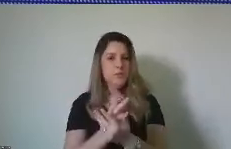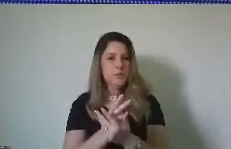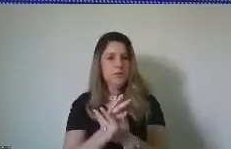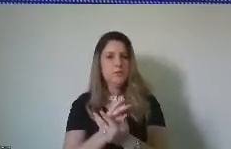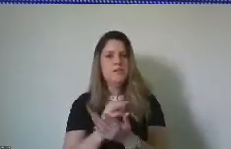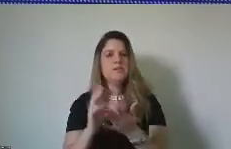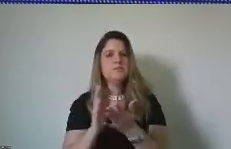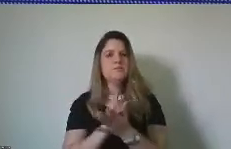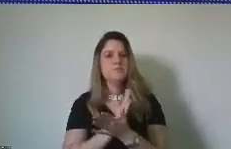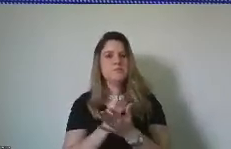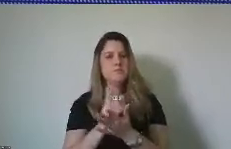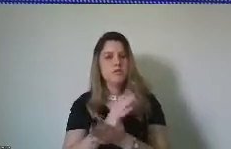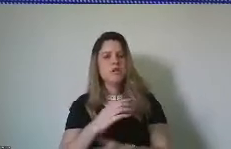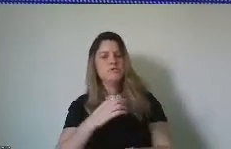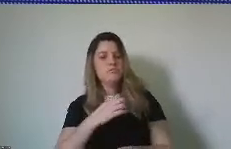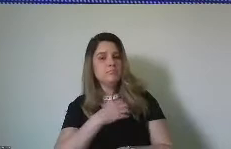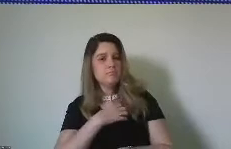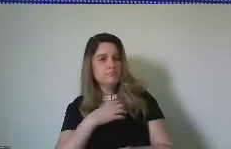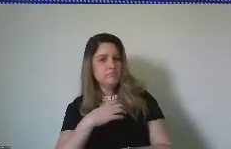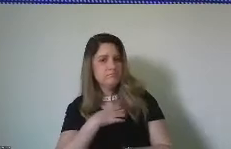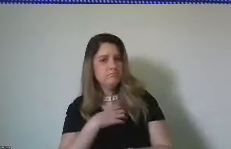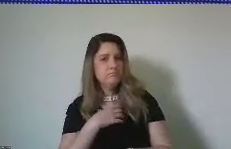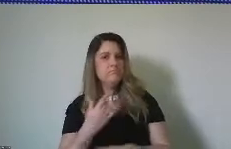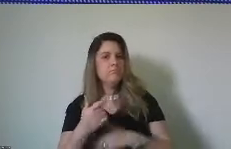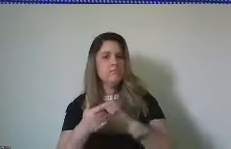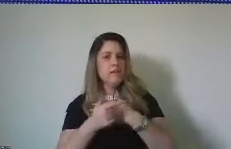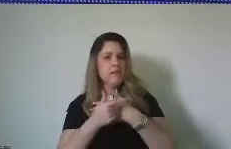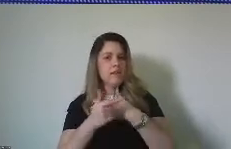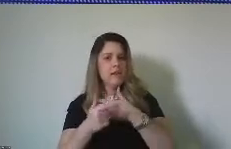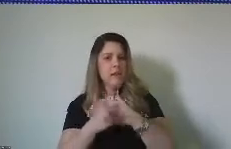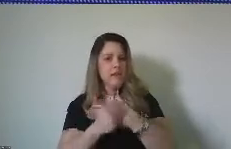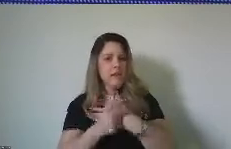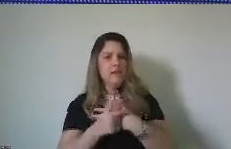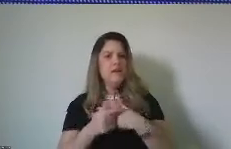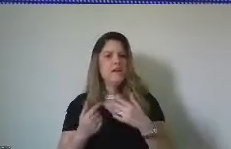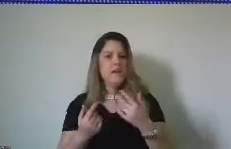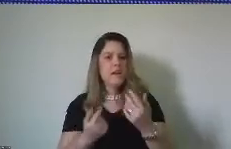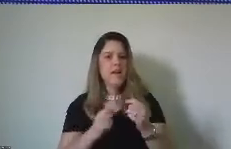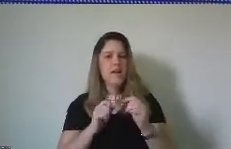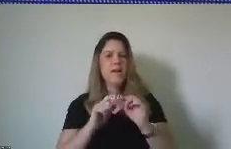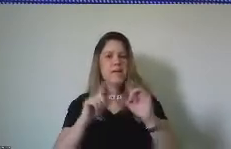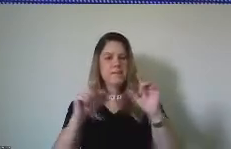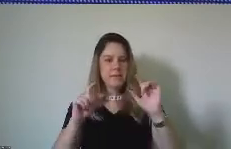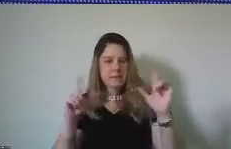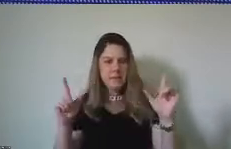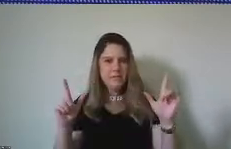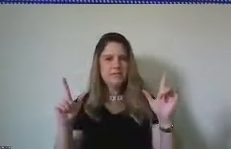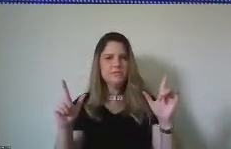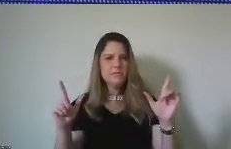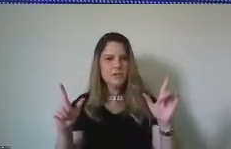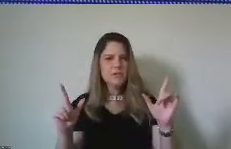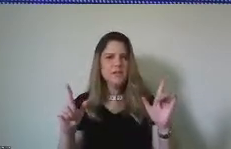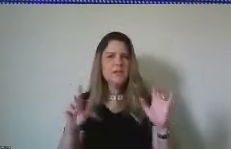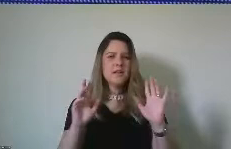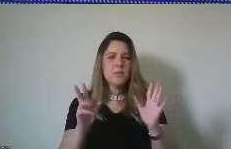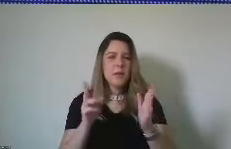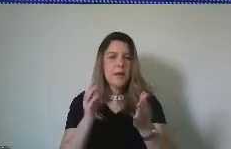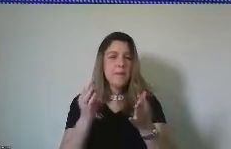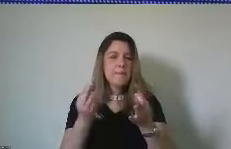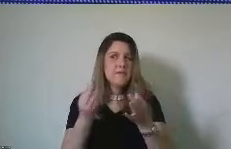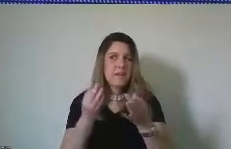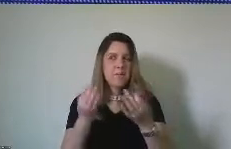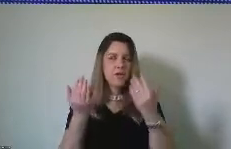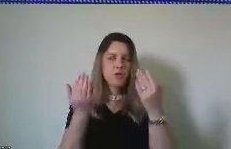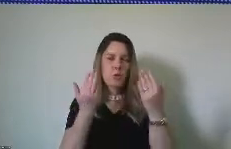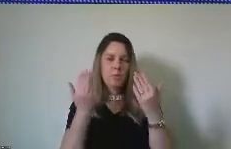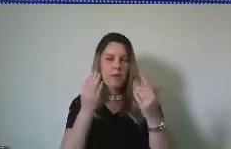por exemplo conforme o banco de preços da Anel Então se aquilo é atualizado rapper aumenta Então não é perfeitamente comparável né